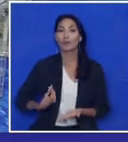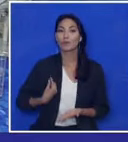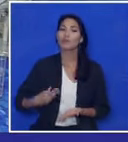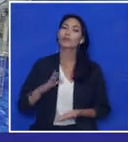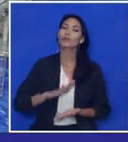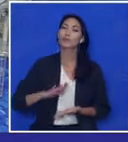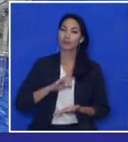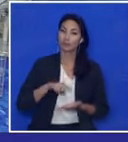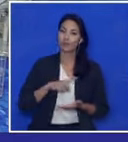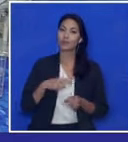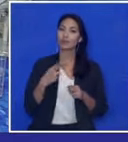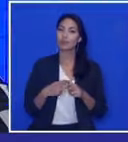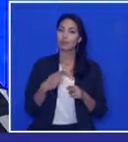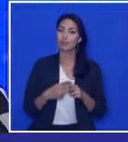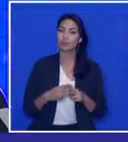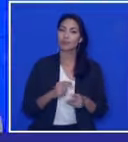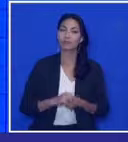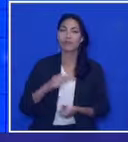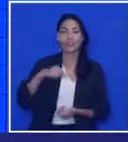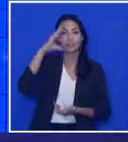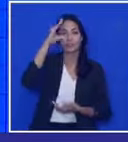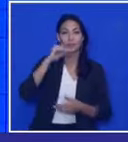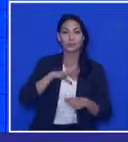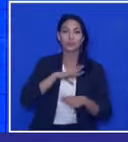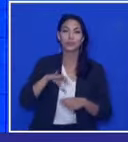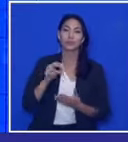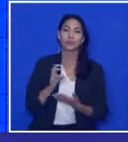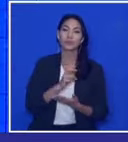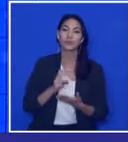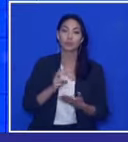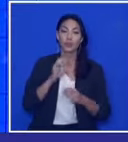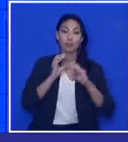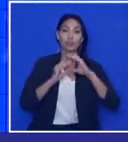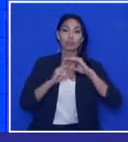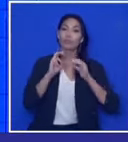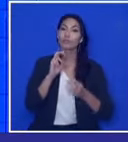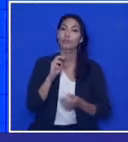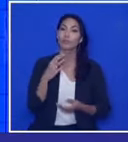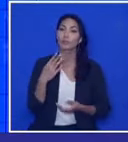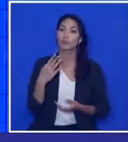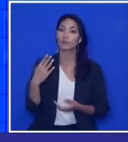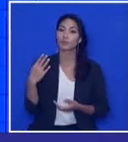Estamos ao vivo do espaço Loterias Caixa. Essa noite tem sorteio da Quina, concurso